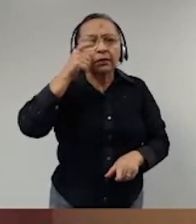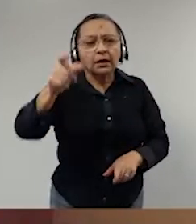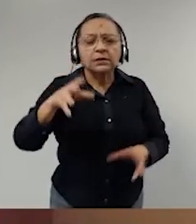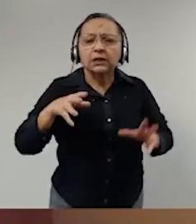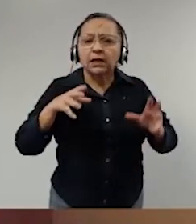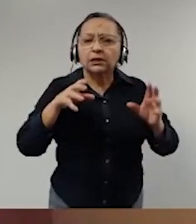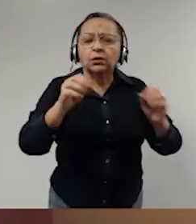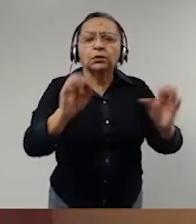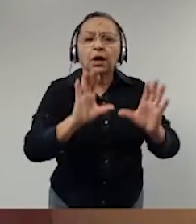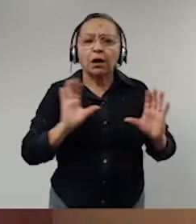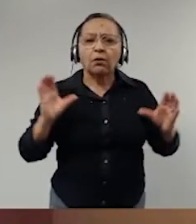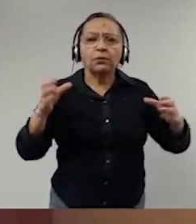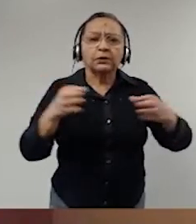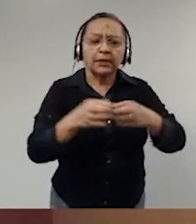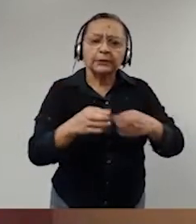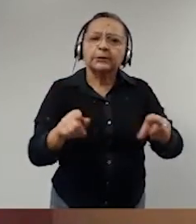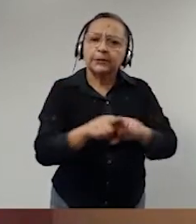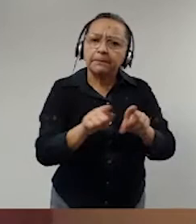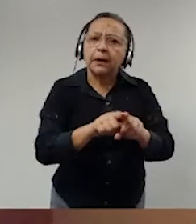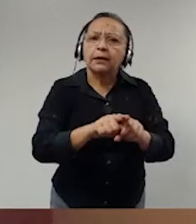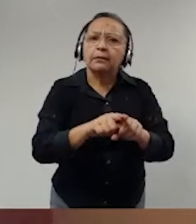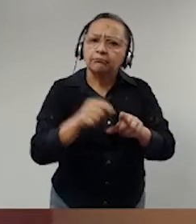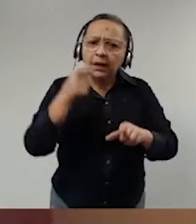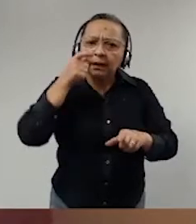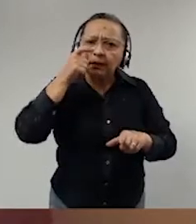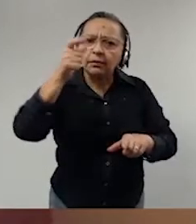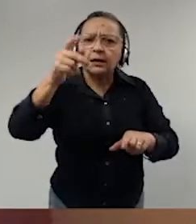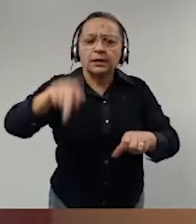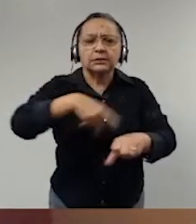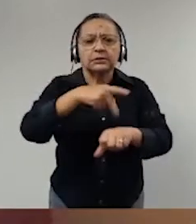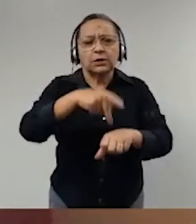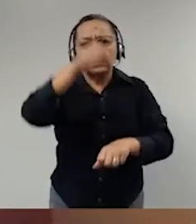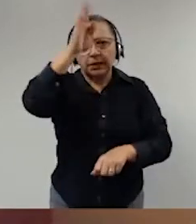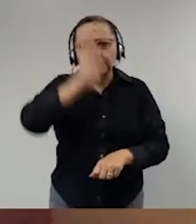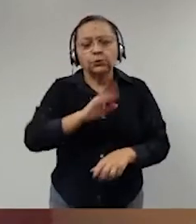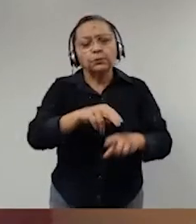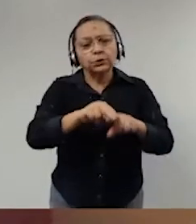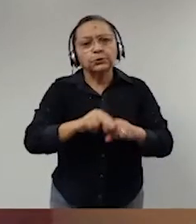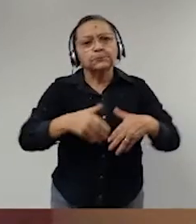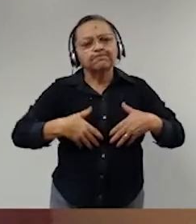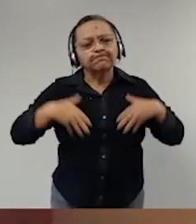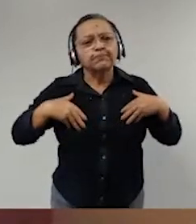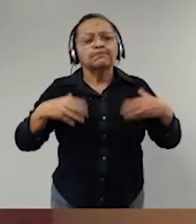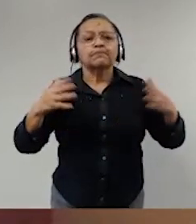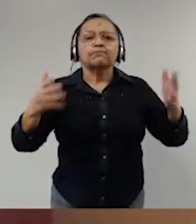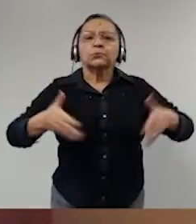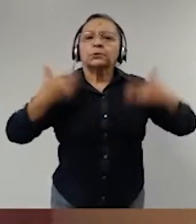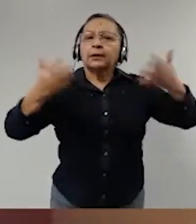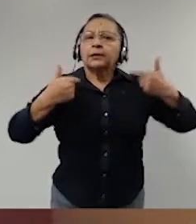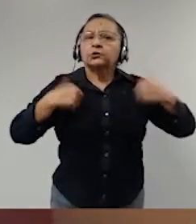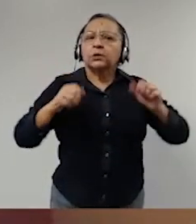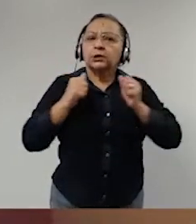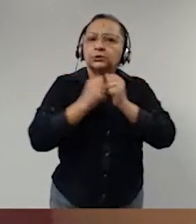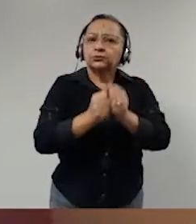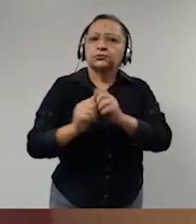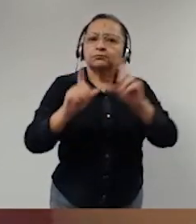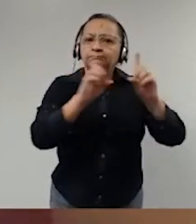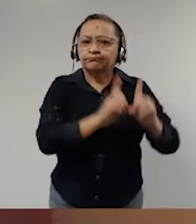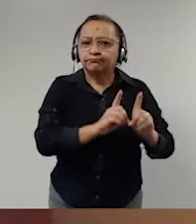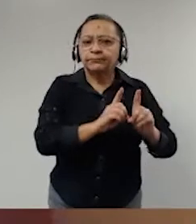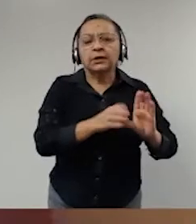comunidade, eu diria mais, que interessam ao país. Então, é com muita alegria que eu estou aqui ao seu lado e